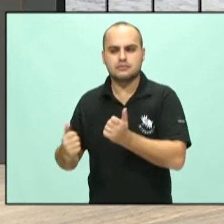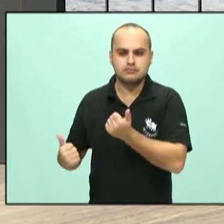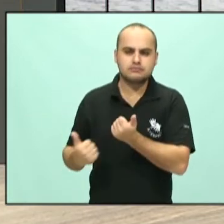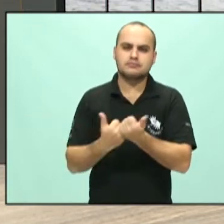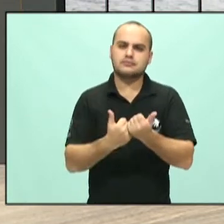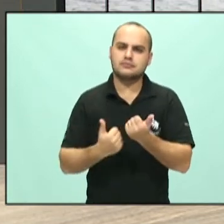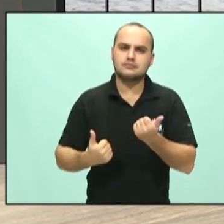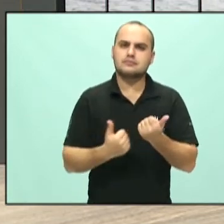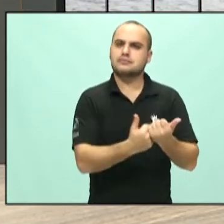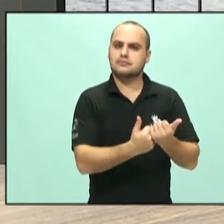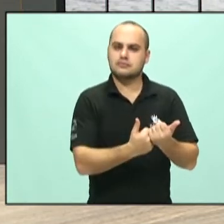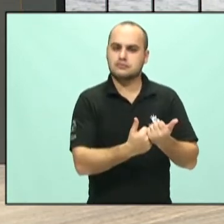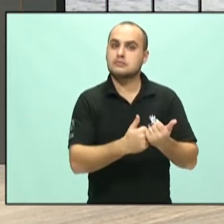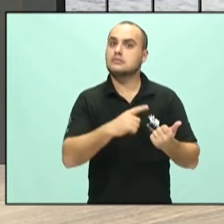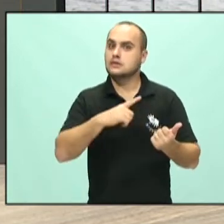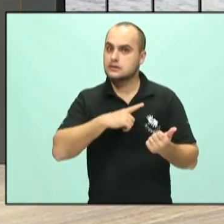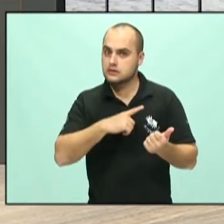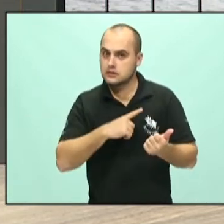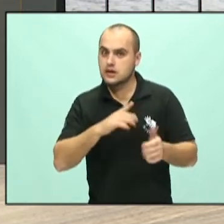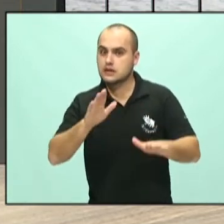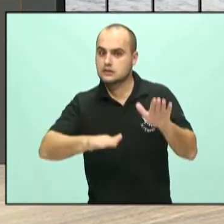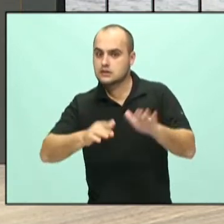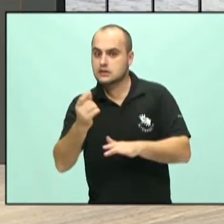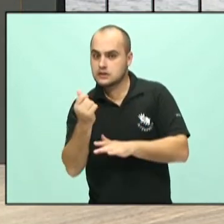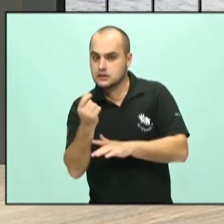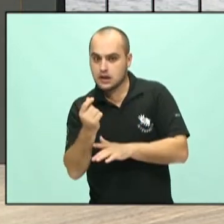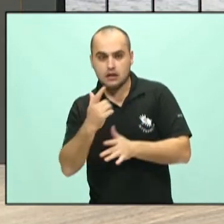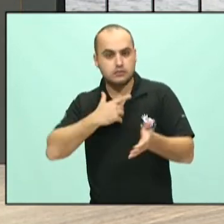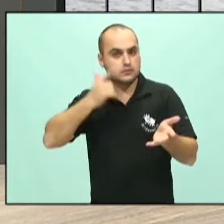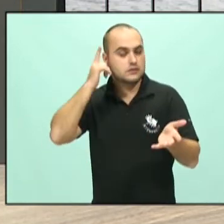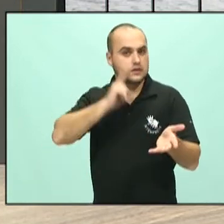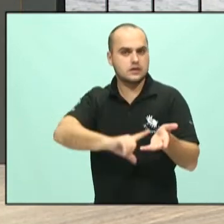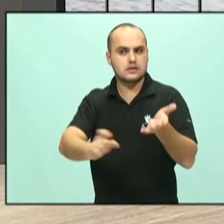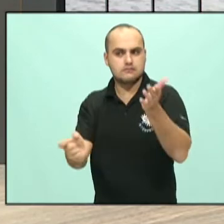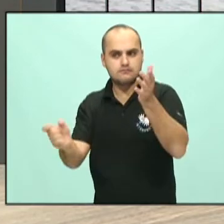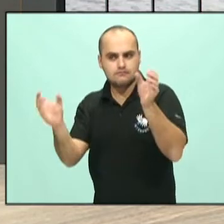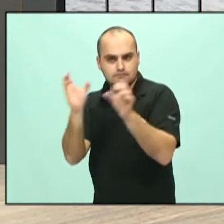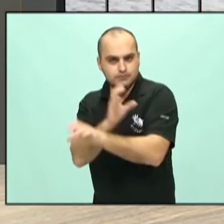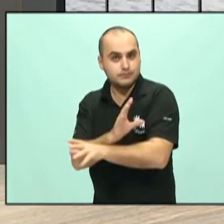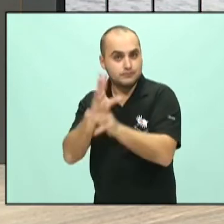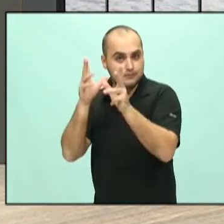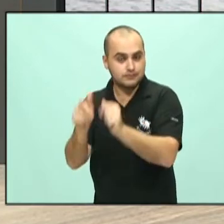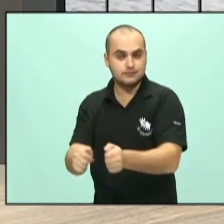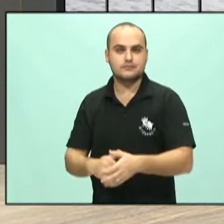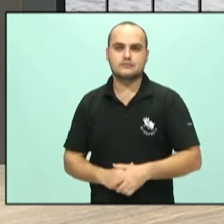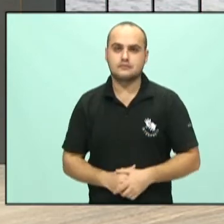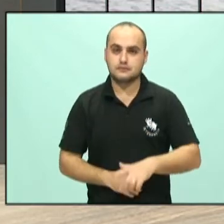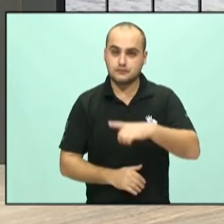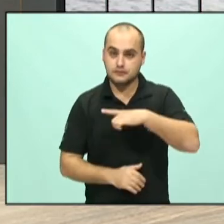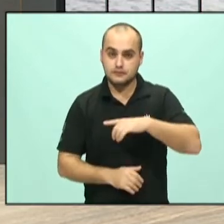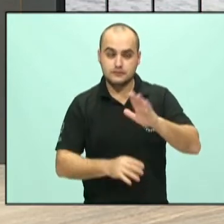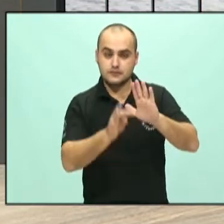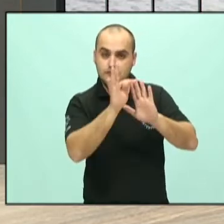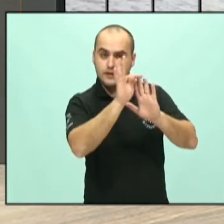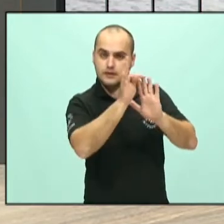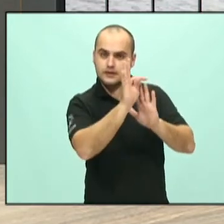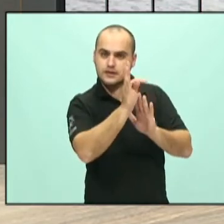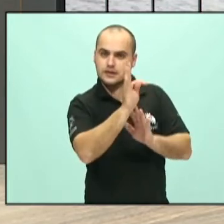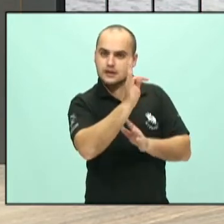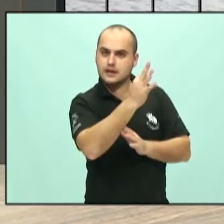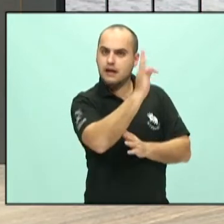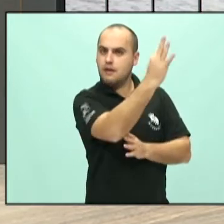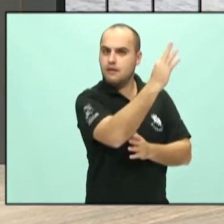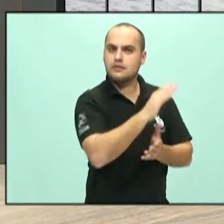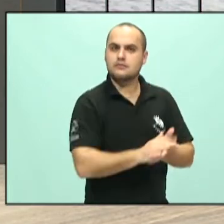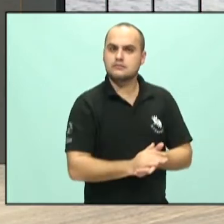né, porque também gera um financiamento, assim, para tu conseguir realizar tudo. Tem toda a questão do embasamento teórico, que também tu tem que justificar como uma